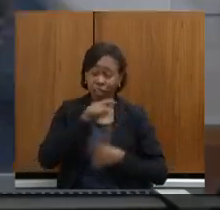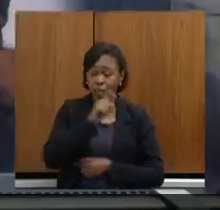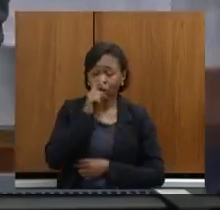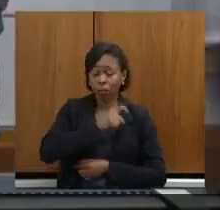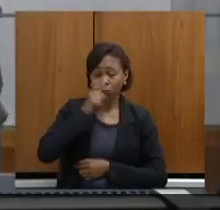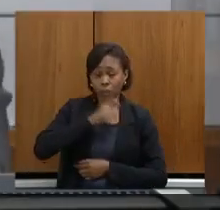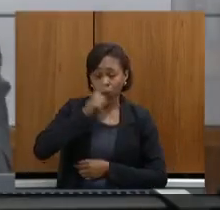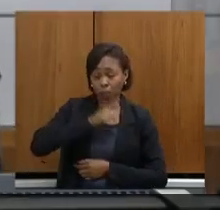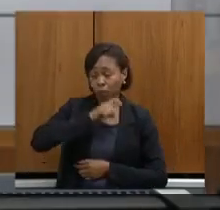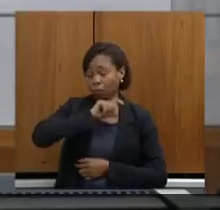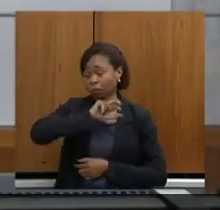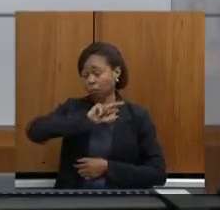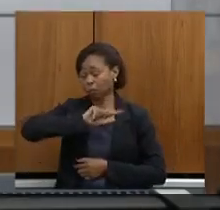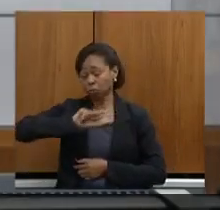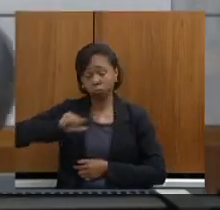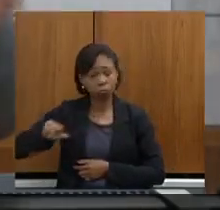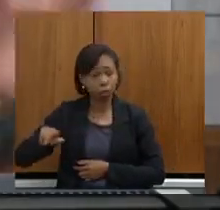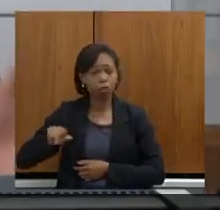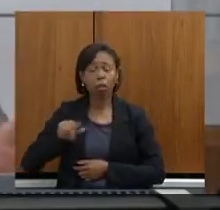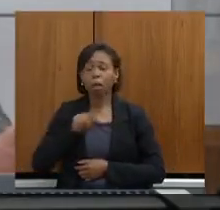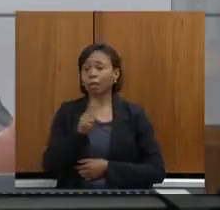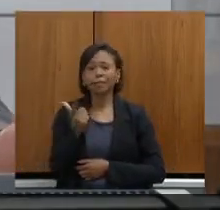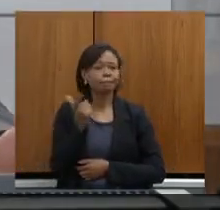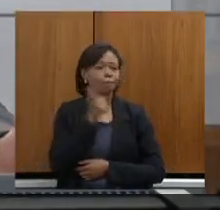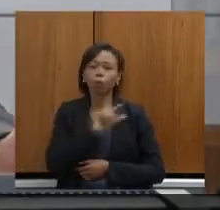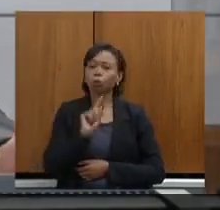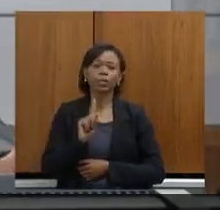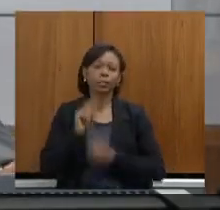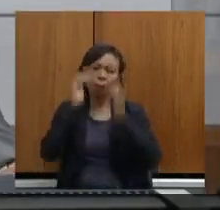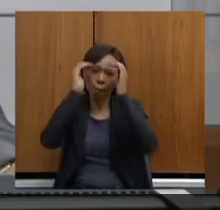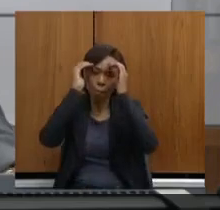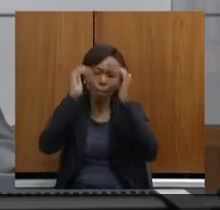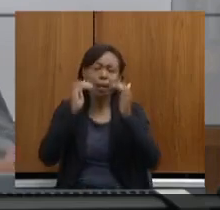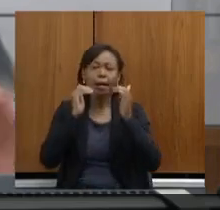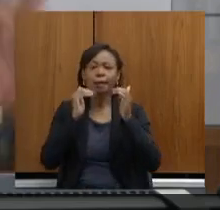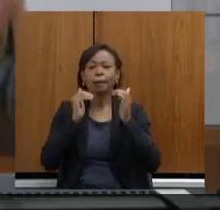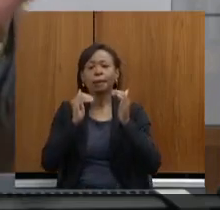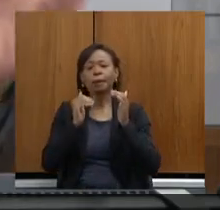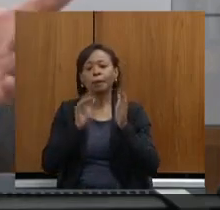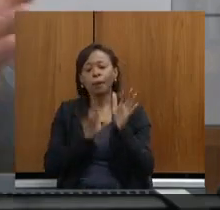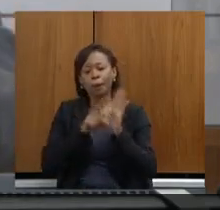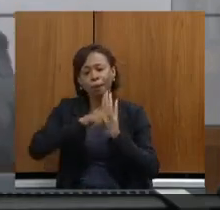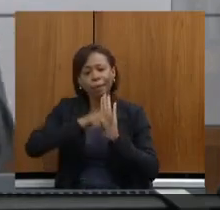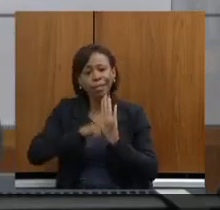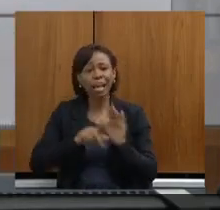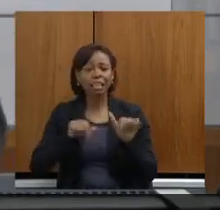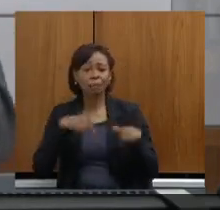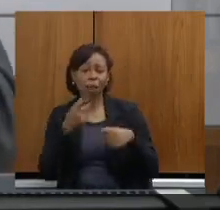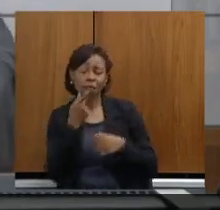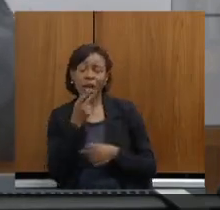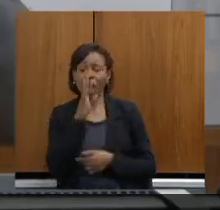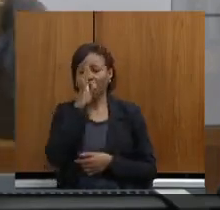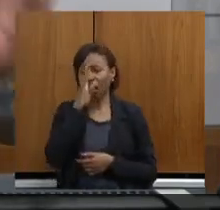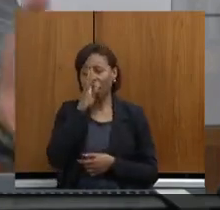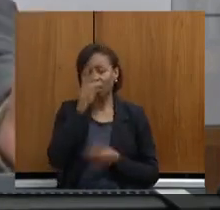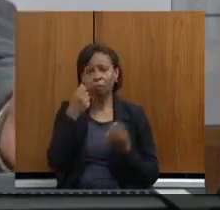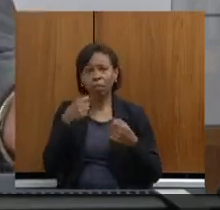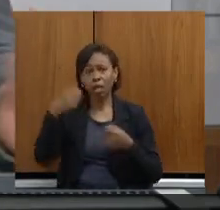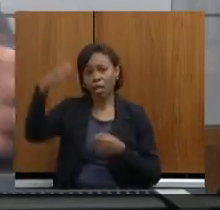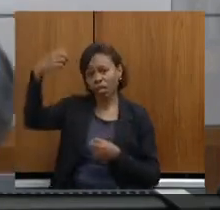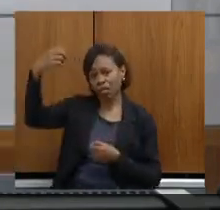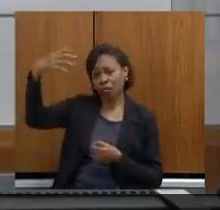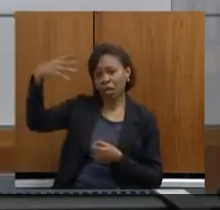tirada toda não conseguiram cumprir o processo depois veio a desculpa de que precisava mudar